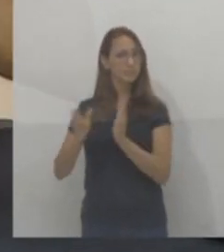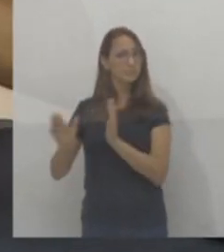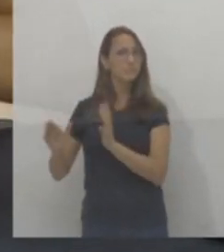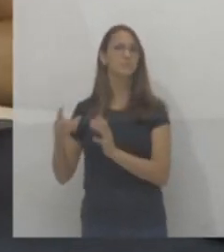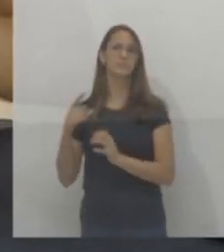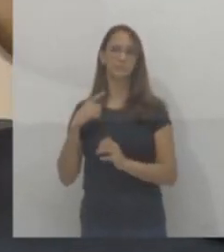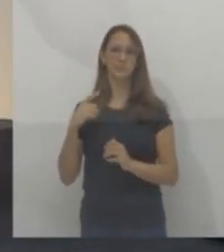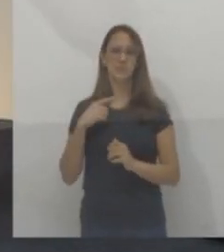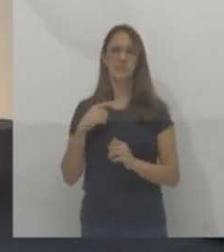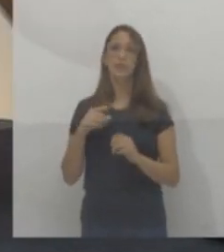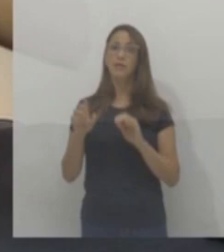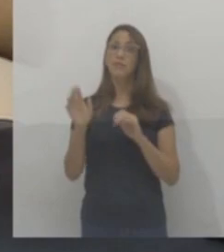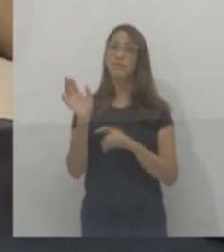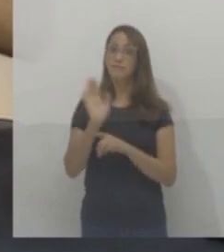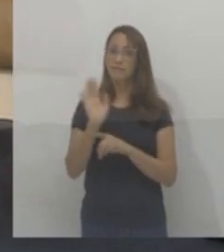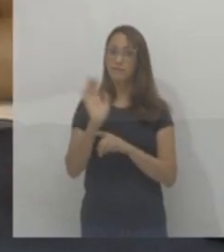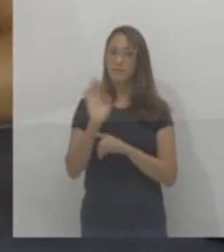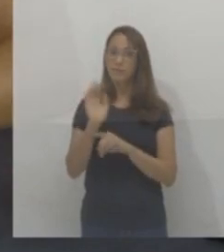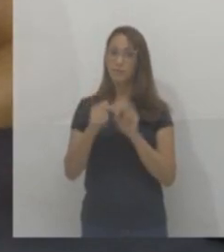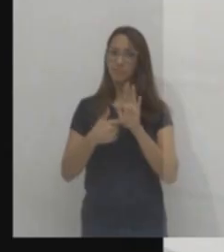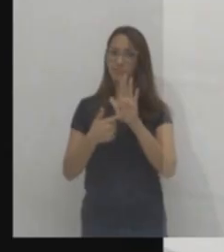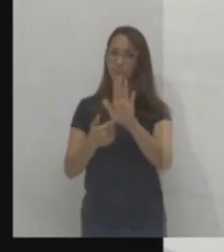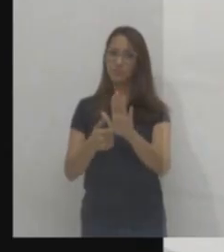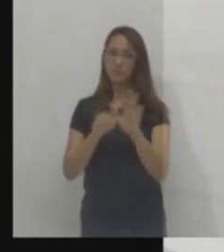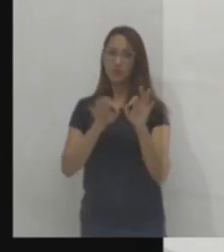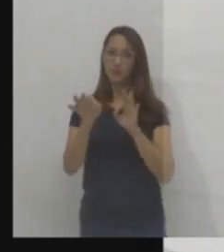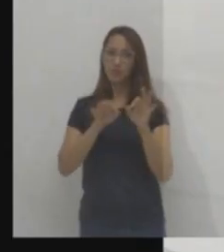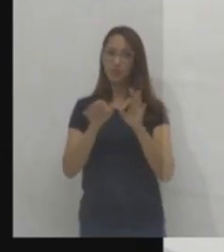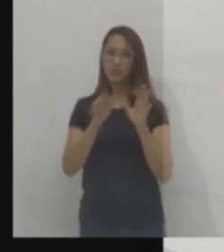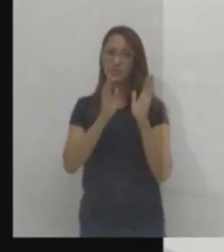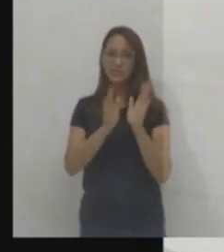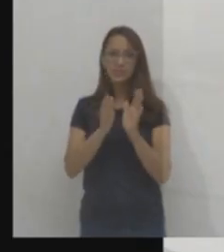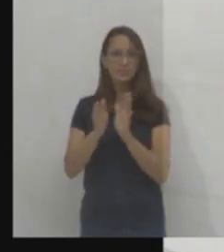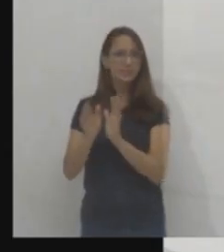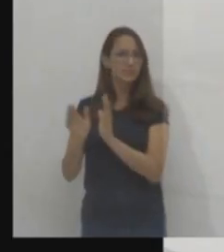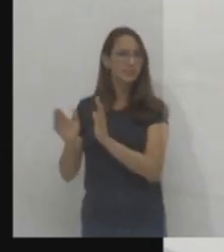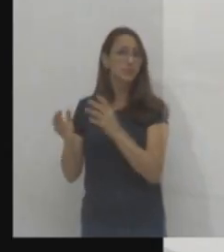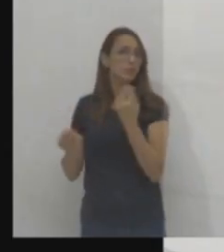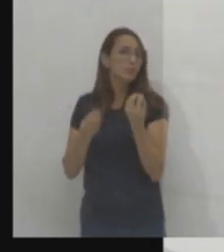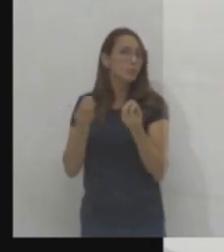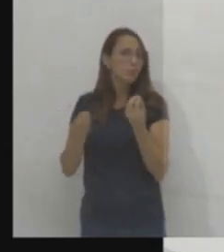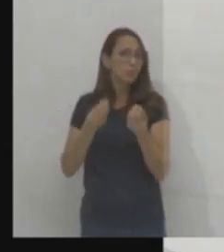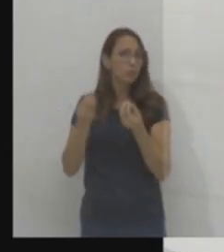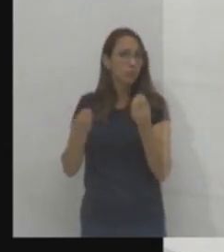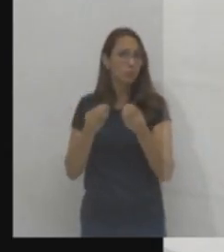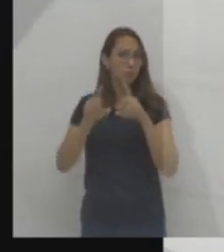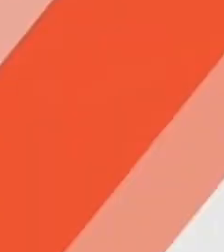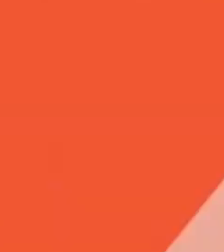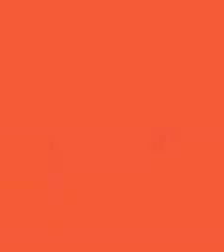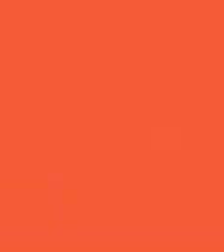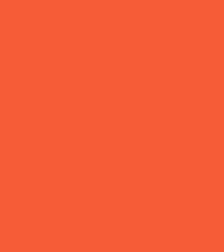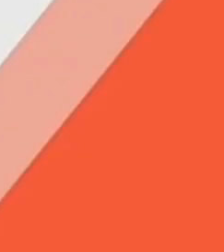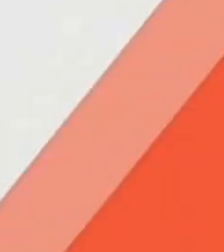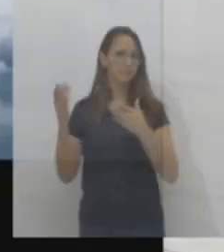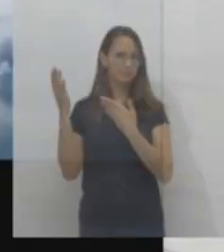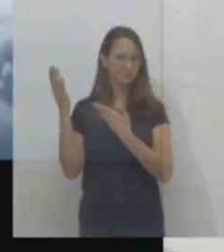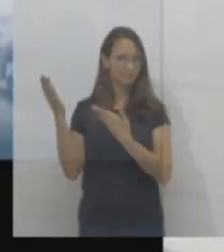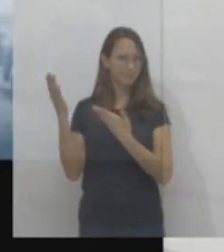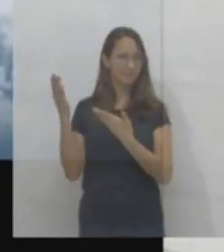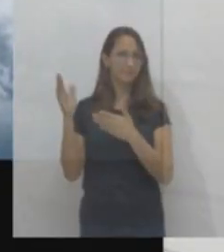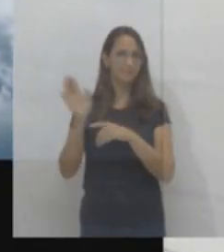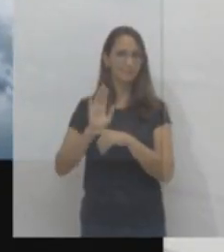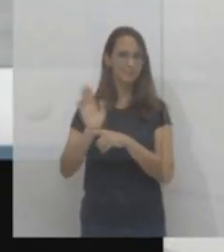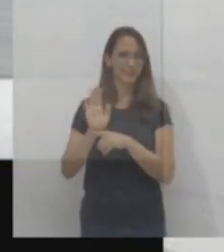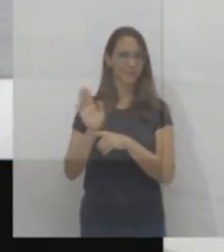tá? Tem um videozinho aqui que ele vai mostrar para vocês como é que é essa estrutura, para depois a gente trabalhar os usos dela. Vamos lá.